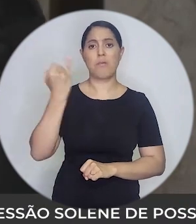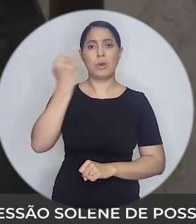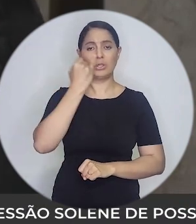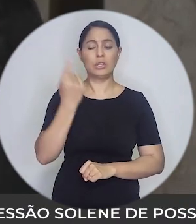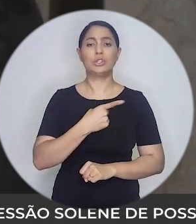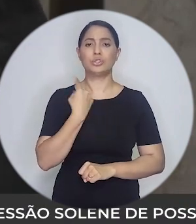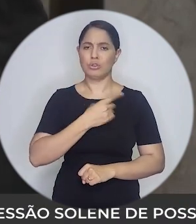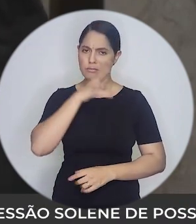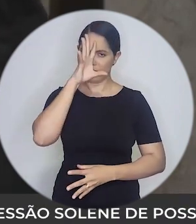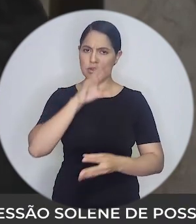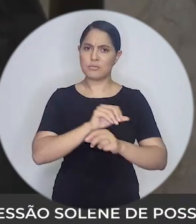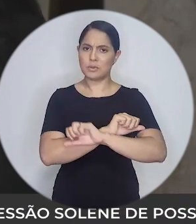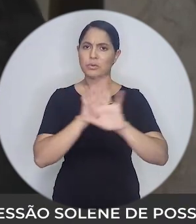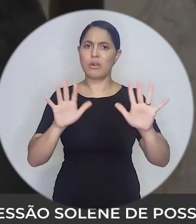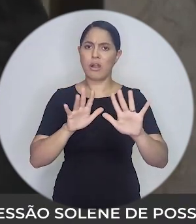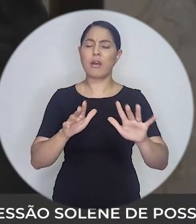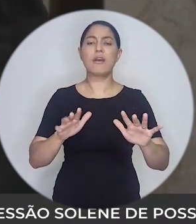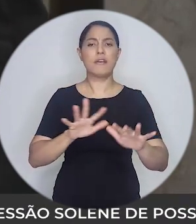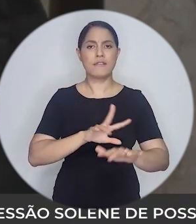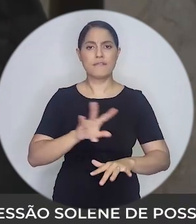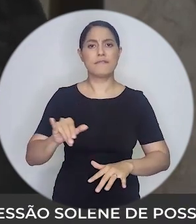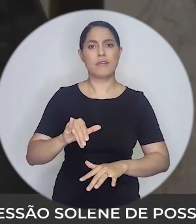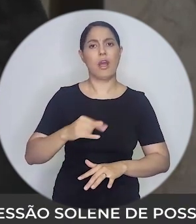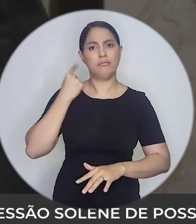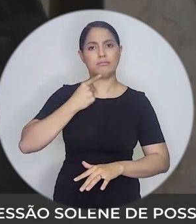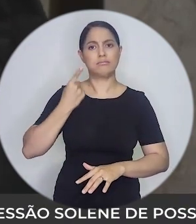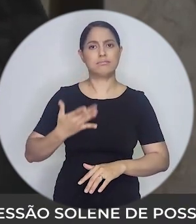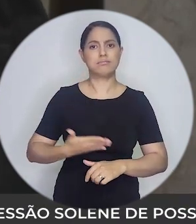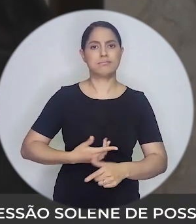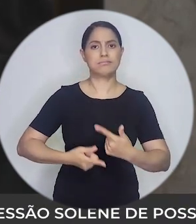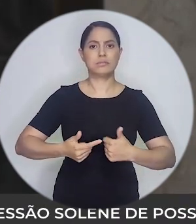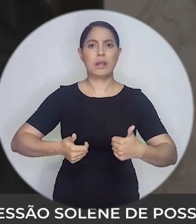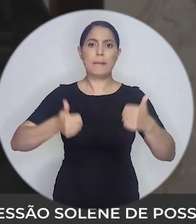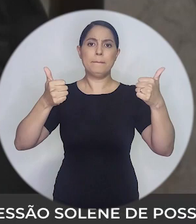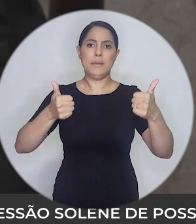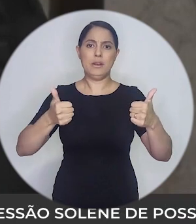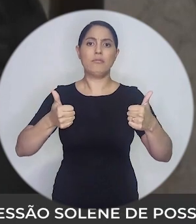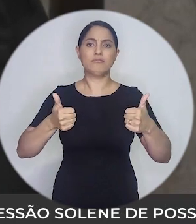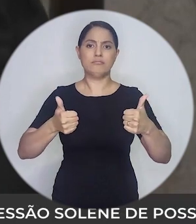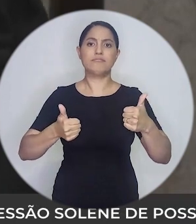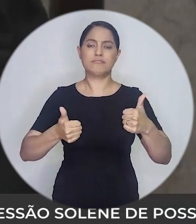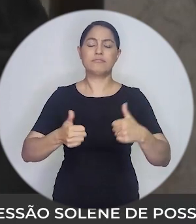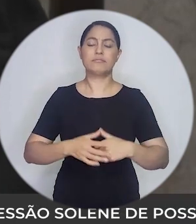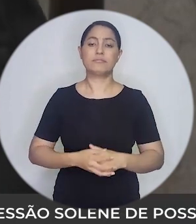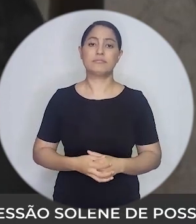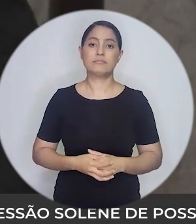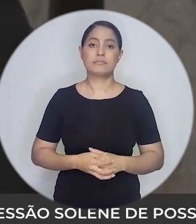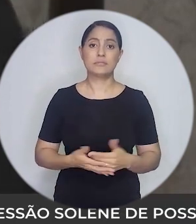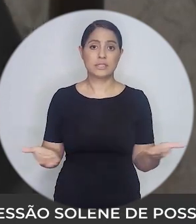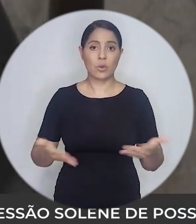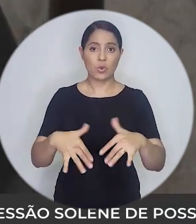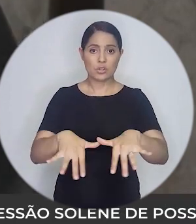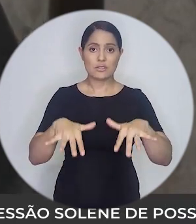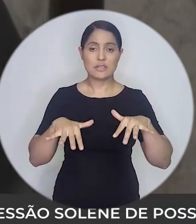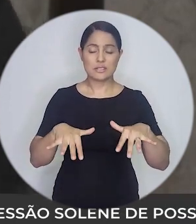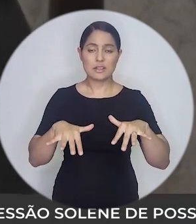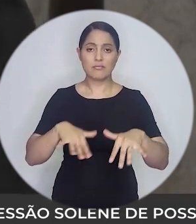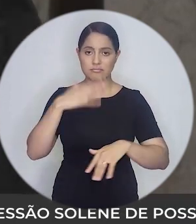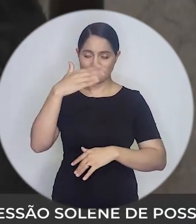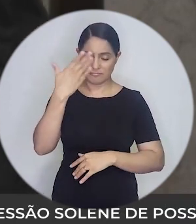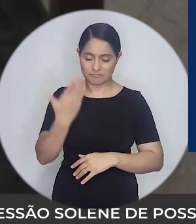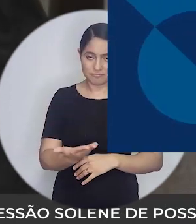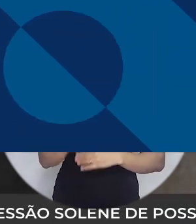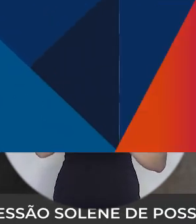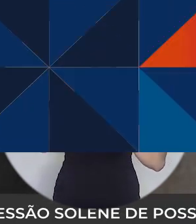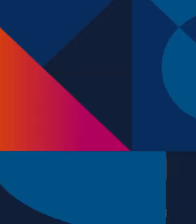que, ao assim atuar, estamos a pugnar pelo melhor em favor da advocacia e dos jurisdicionados. Esta também é uma sessão